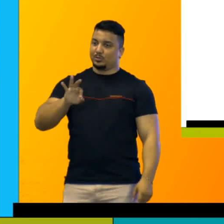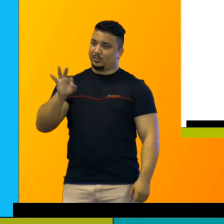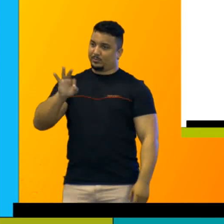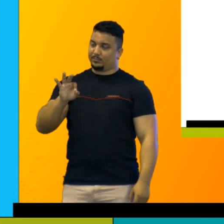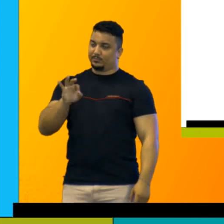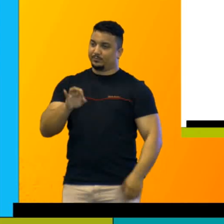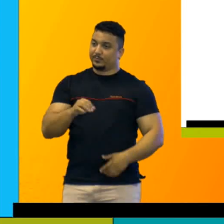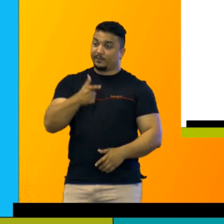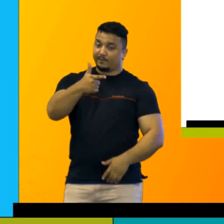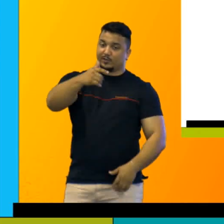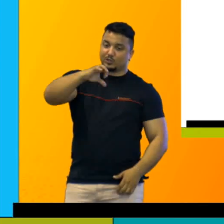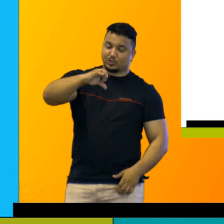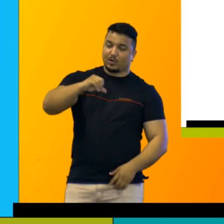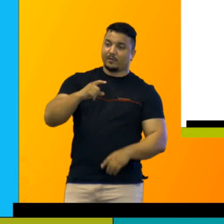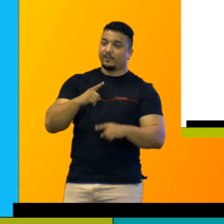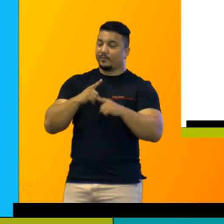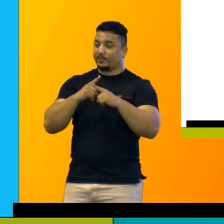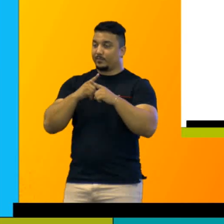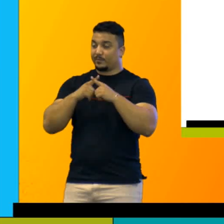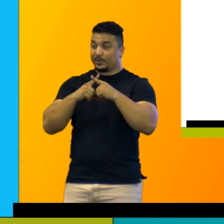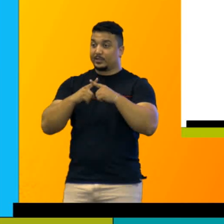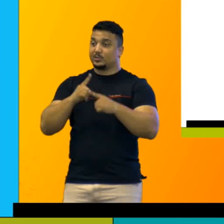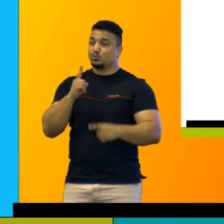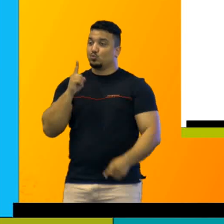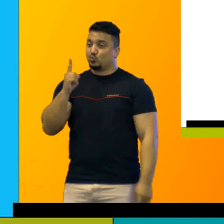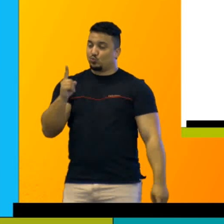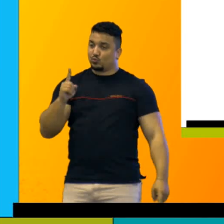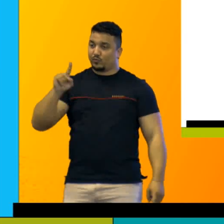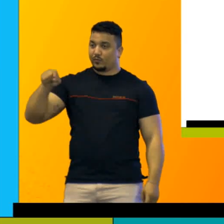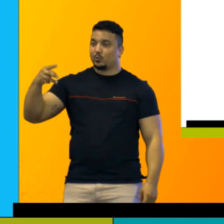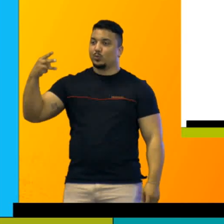30%. Então 29